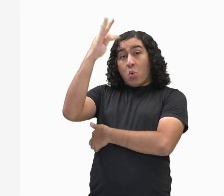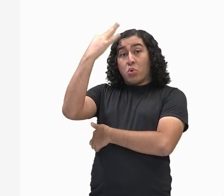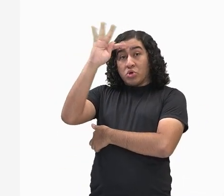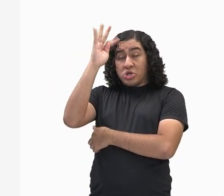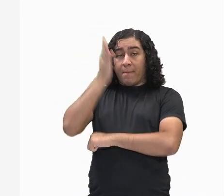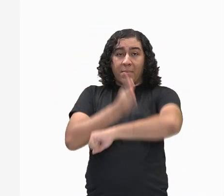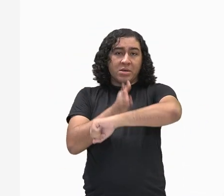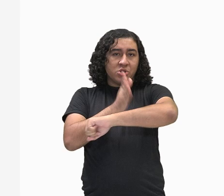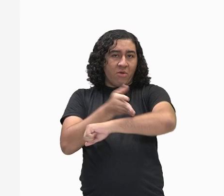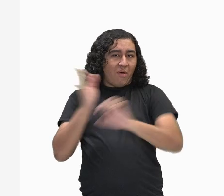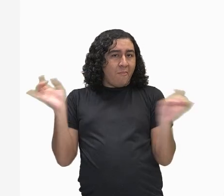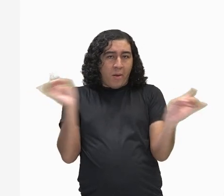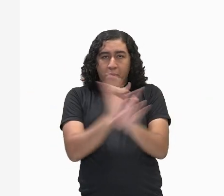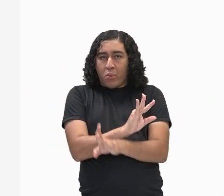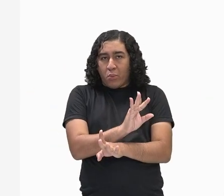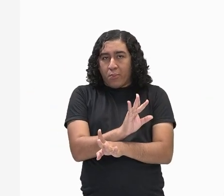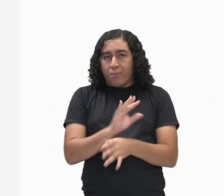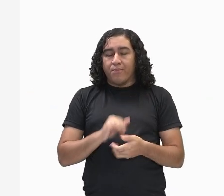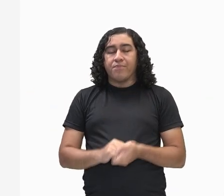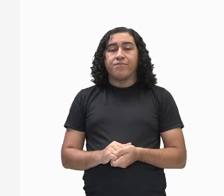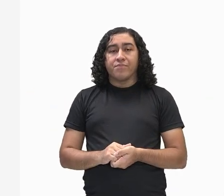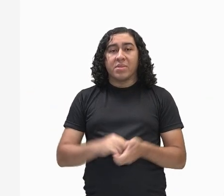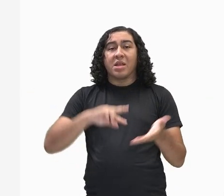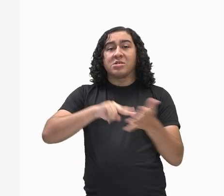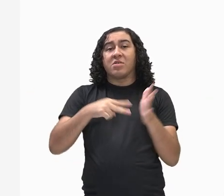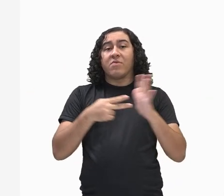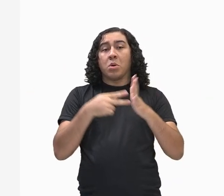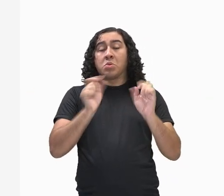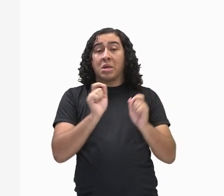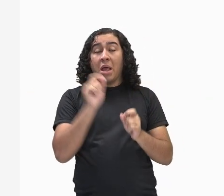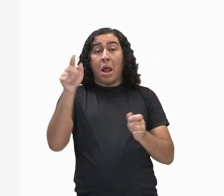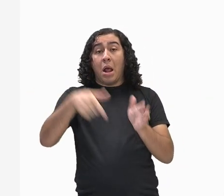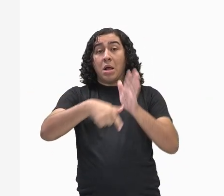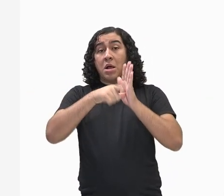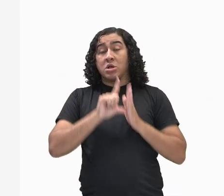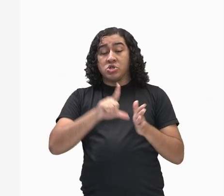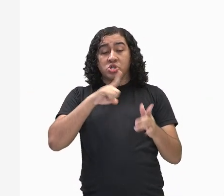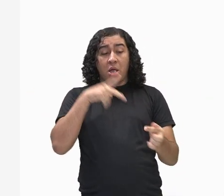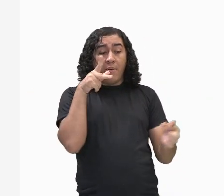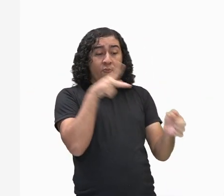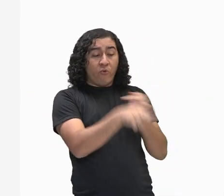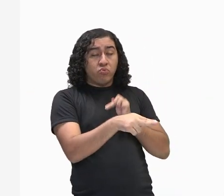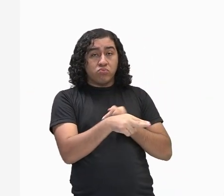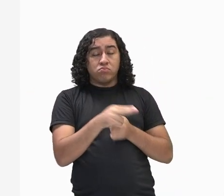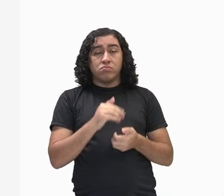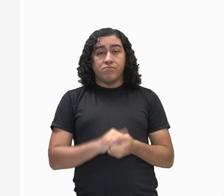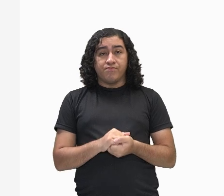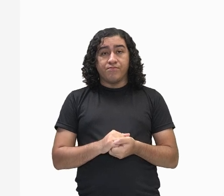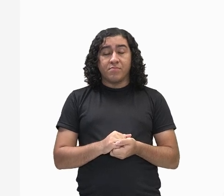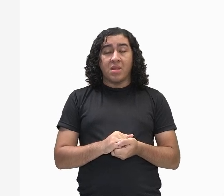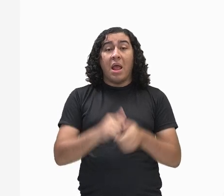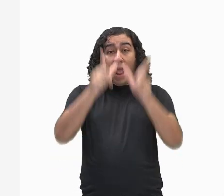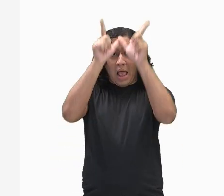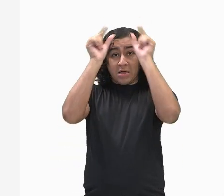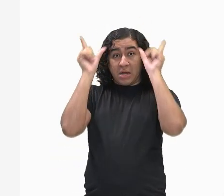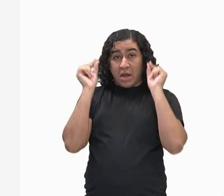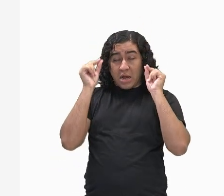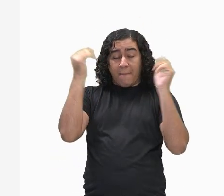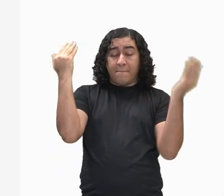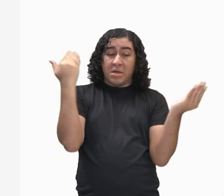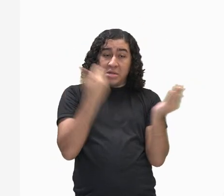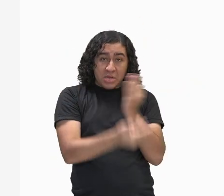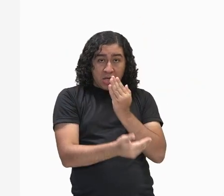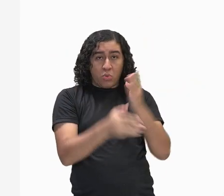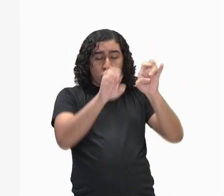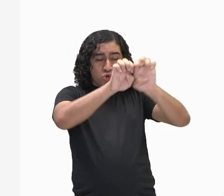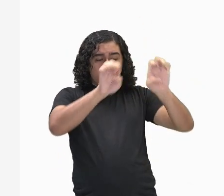medieval. Então, nós quebramos dois paradigmas aí. a cosmovisão grega antiga, de ordem,